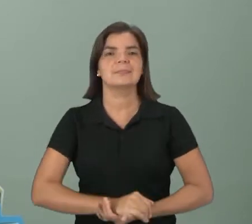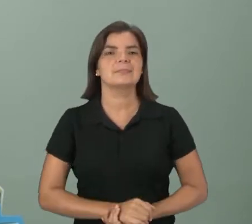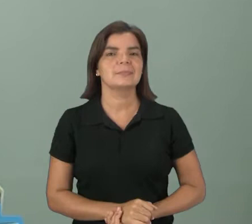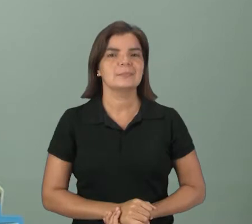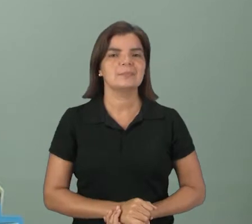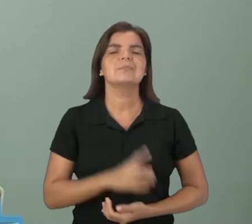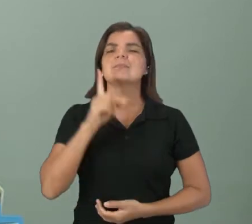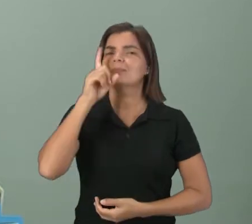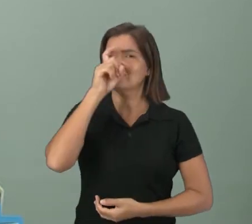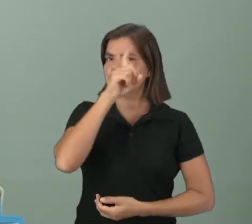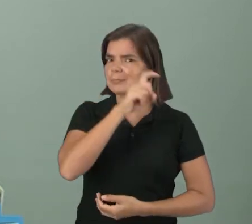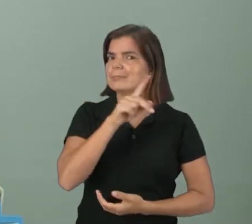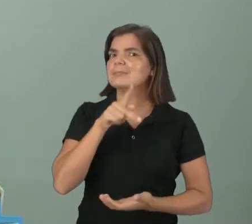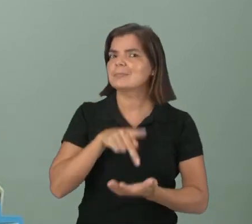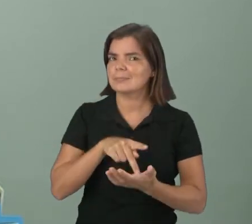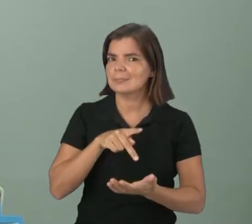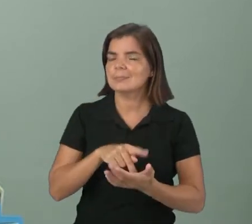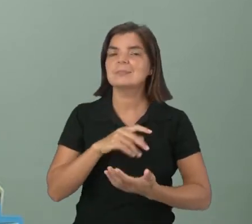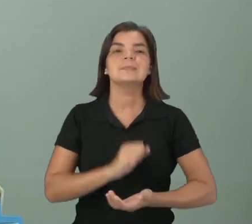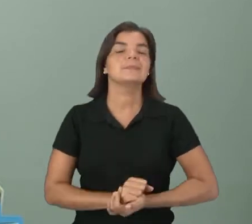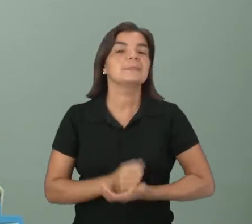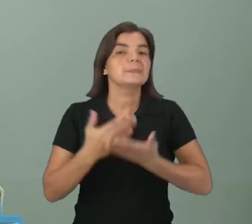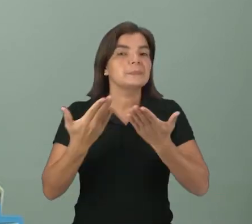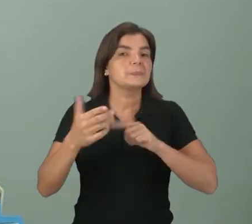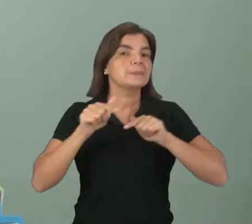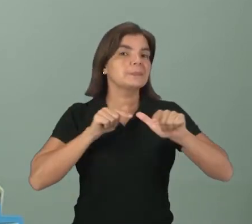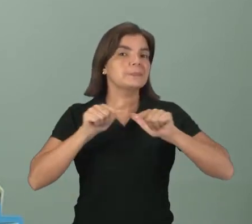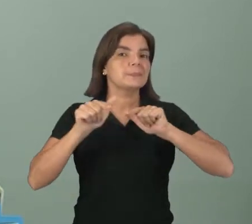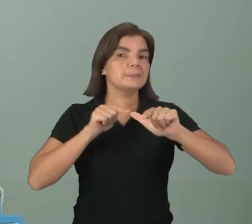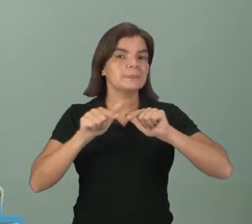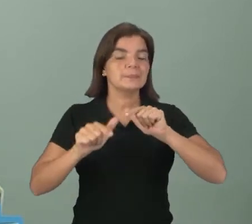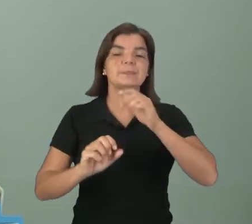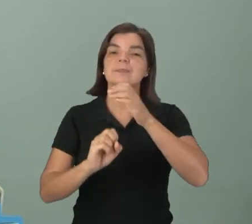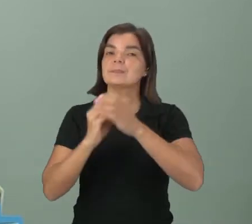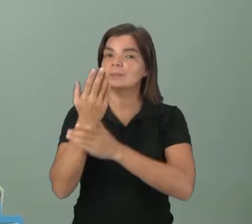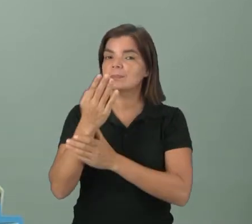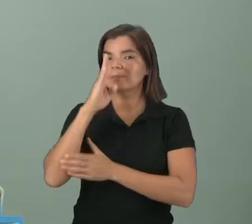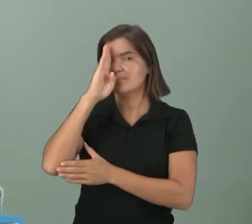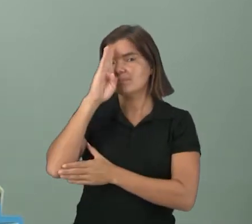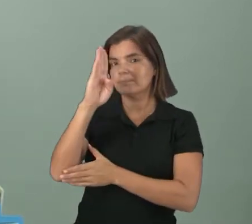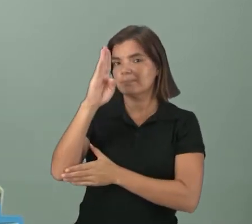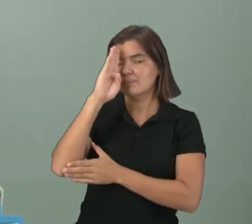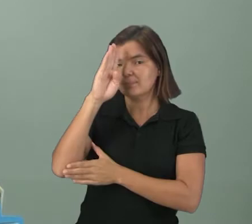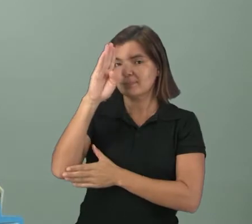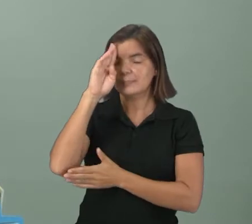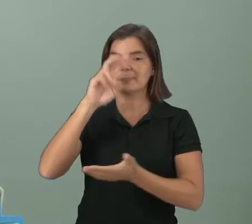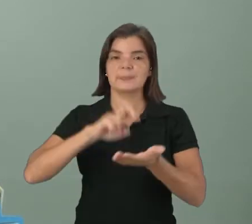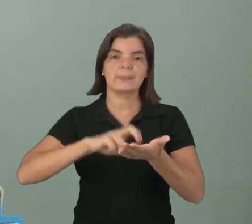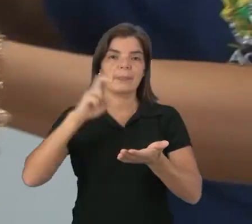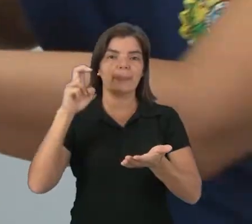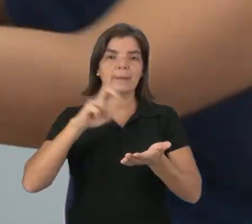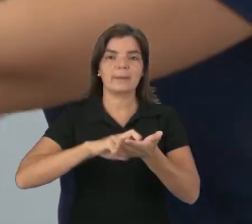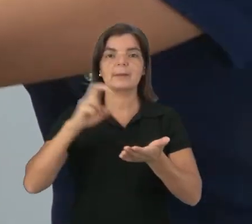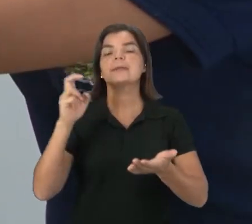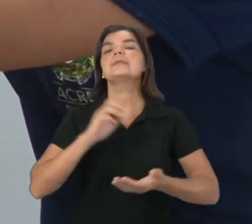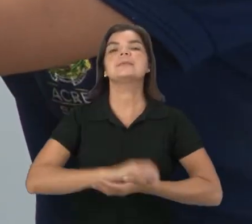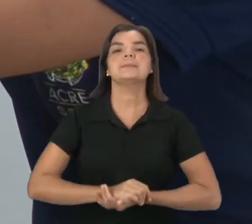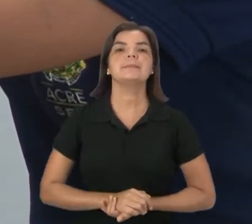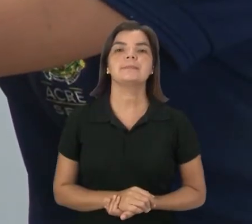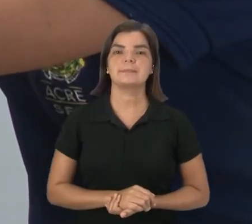ia ficar bem difícil né Então essa atividade ela é exercida principalmente durante o